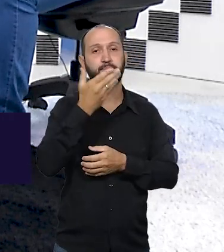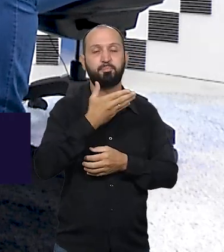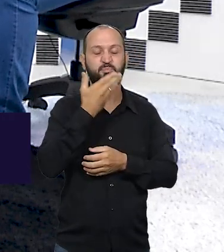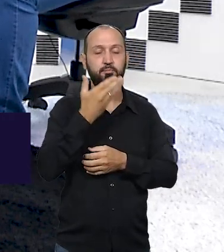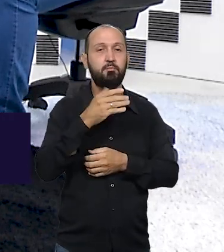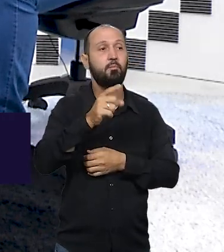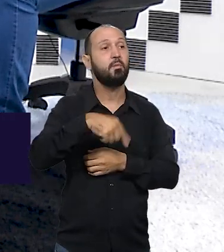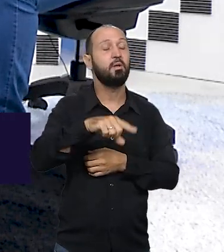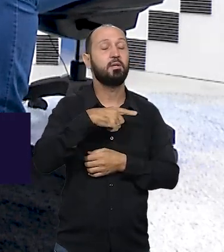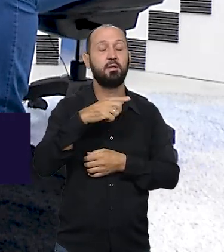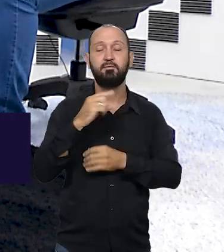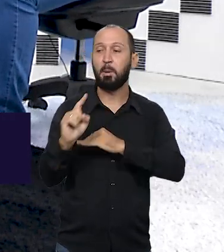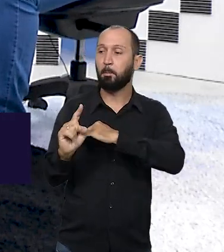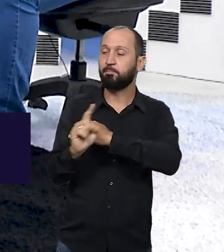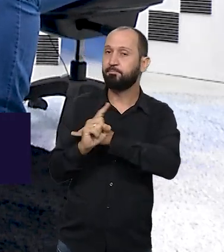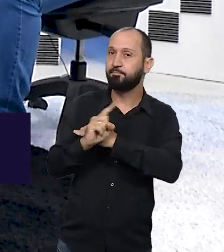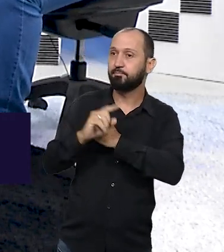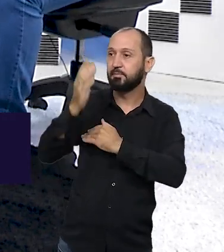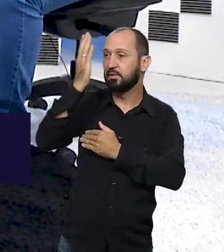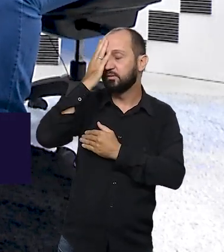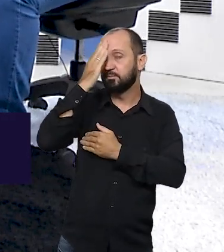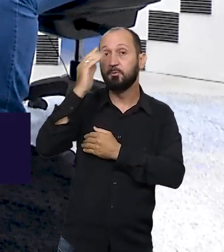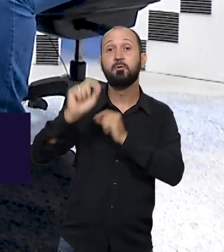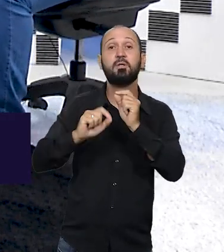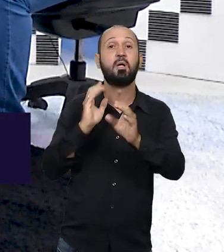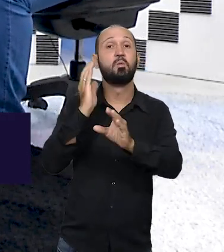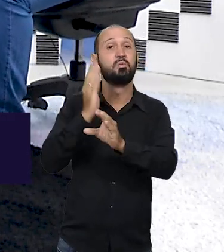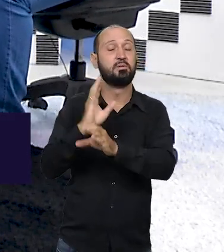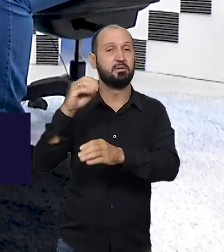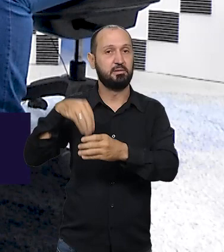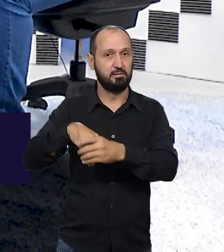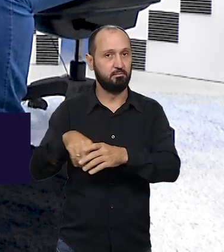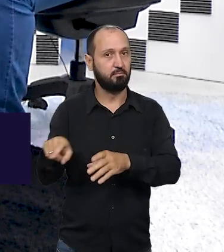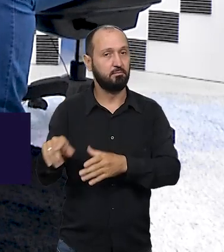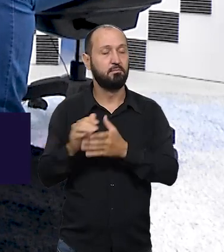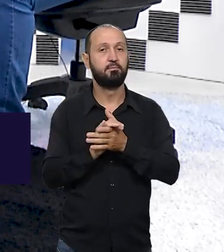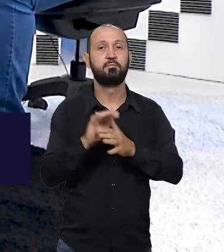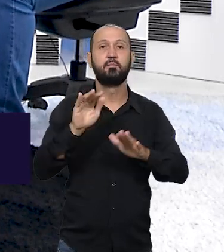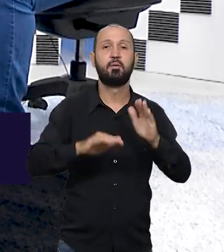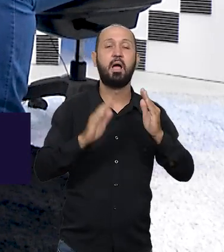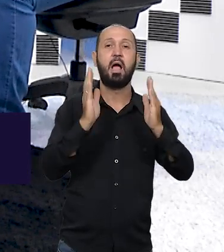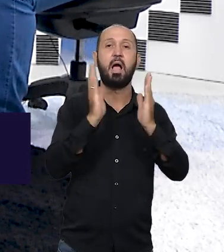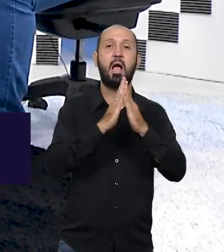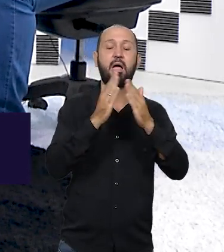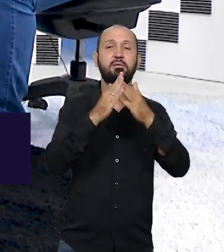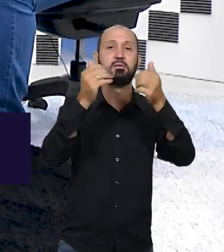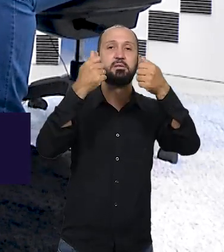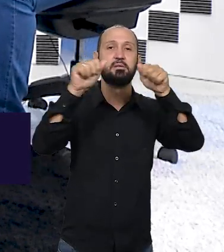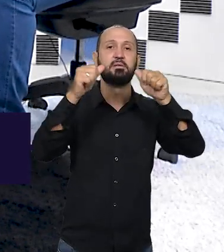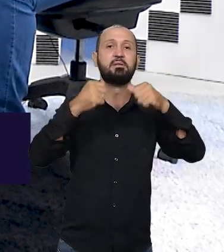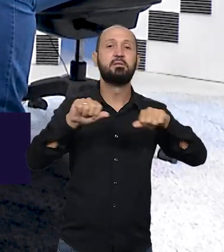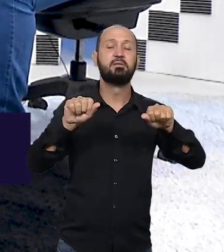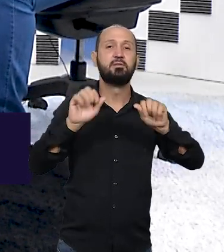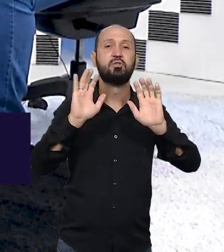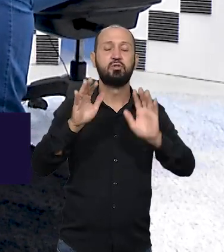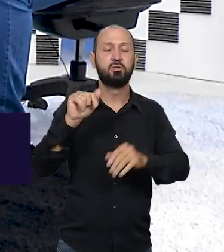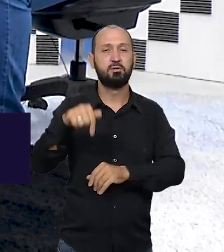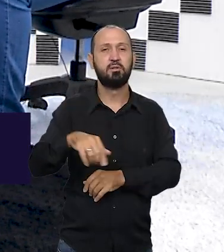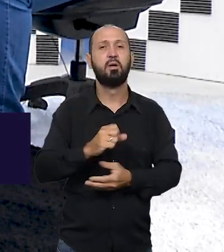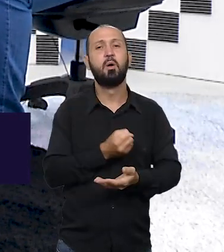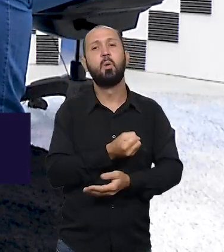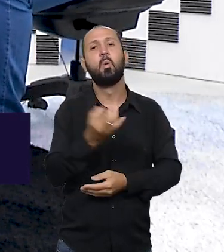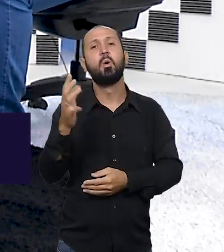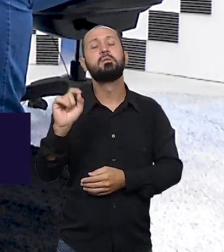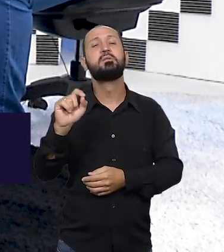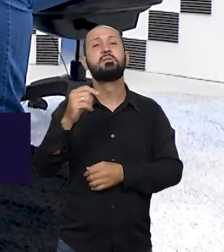que está acontecendo ali dentro. Né? Casas mesmo, adesivo de casa. Já aconteceu aqui quantas pessoas são chamadas, denunciadas no conselho tutelar e